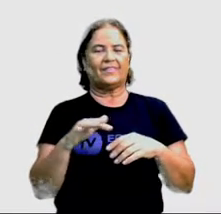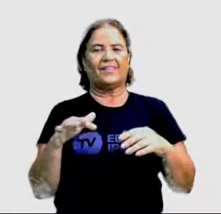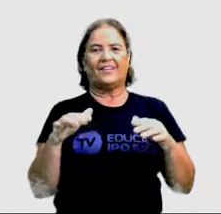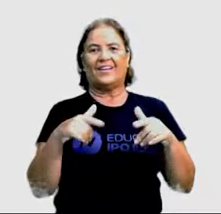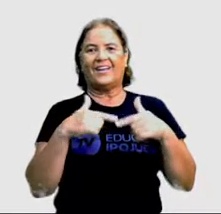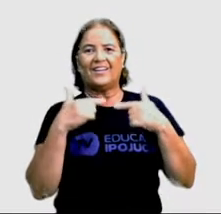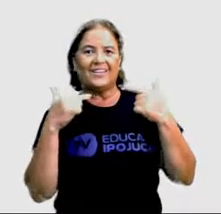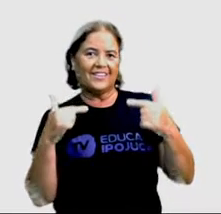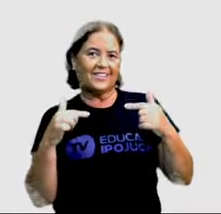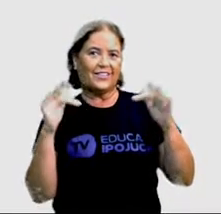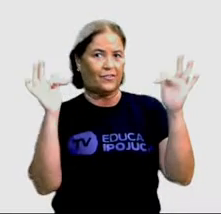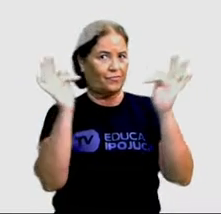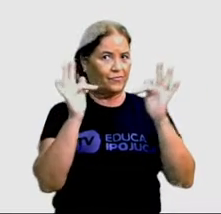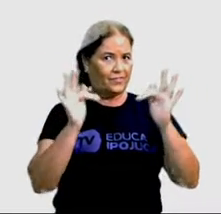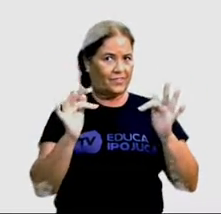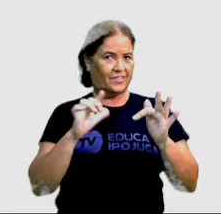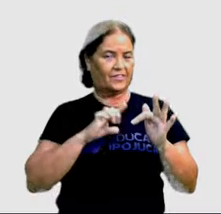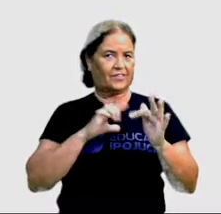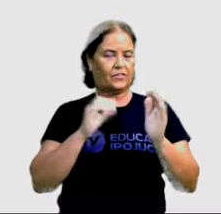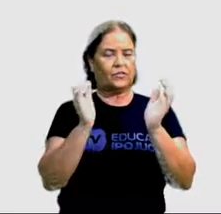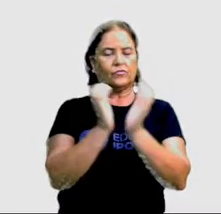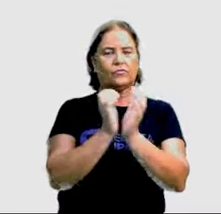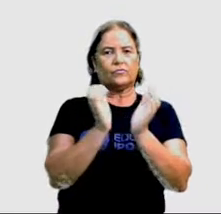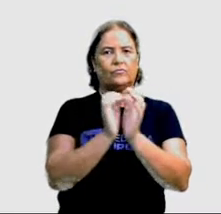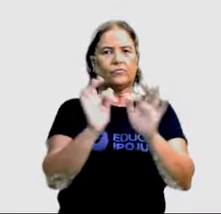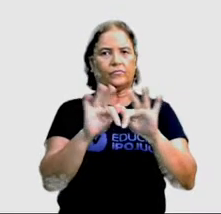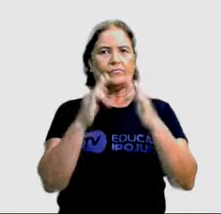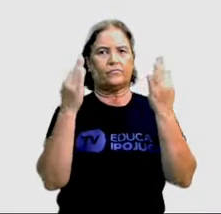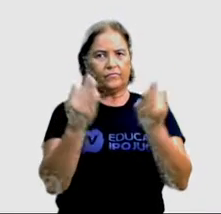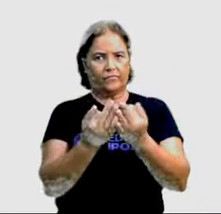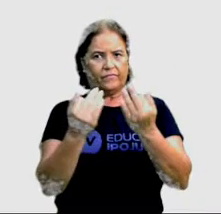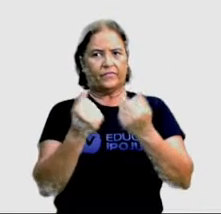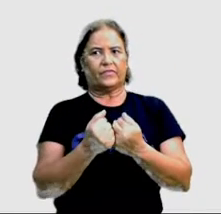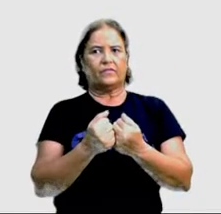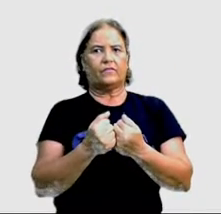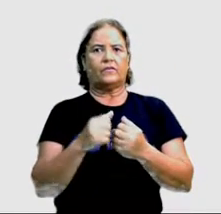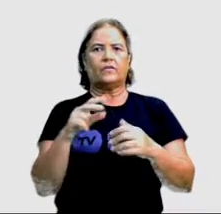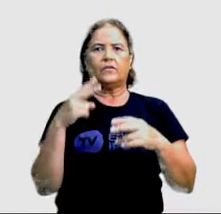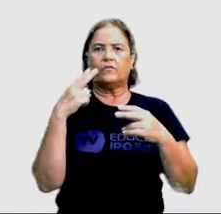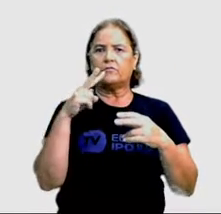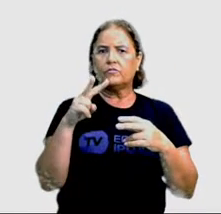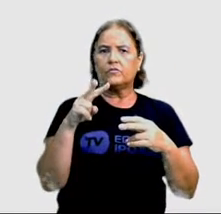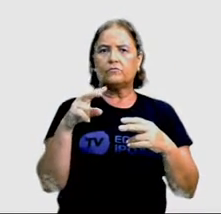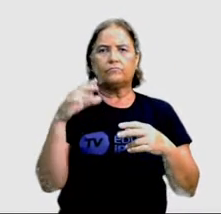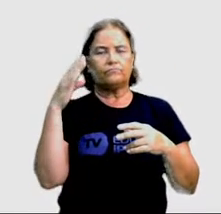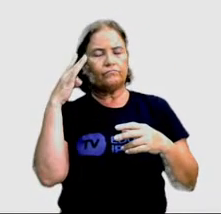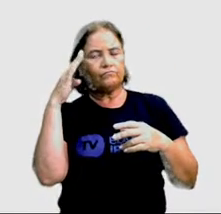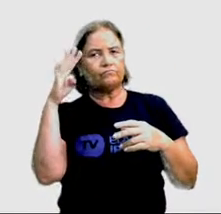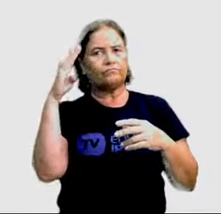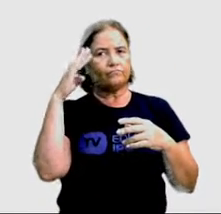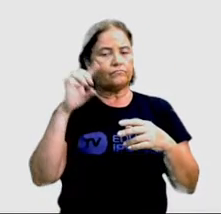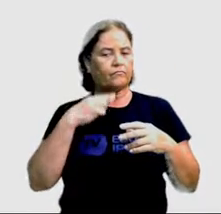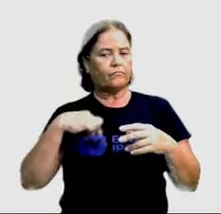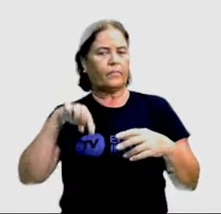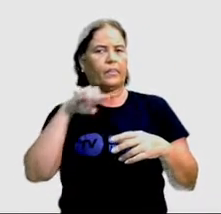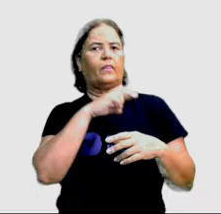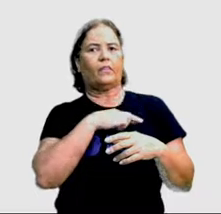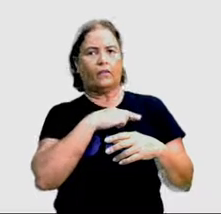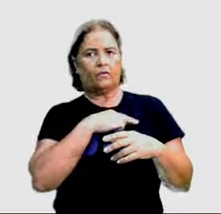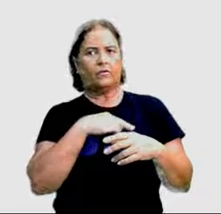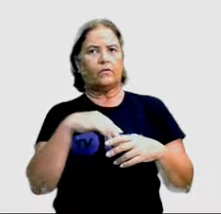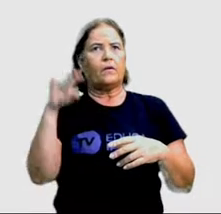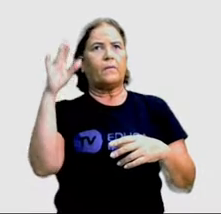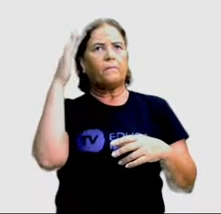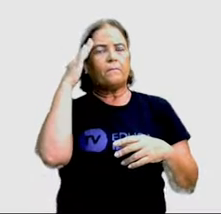e a felicidade que se tem nesse grupo familiar. Que sirva de reflexão para nós e pensarmos